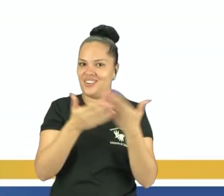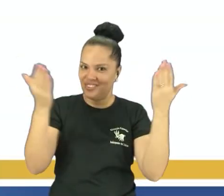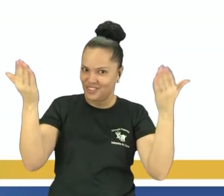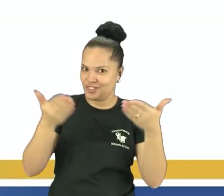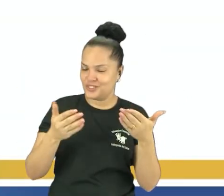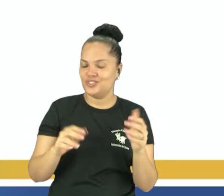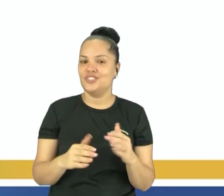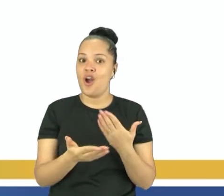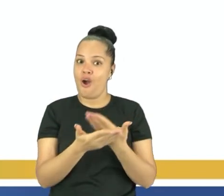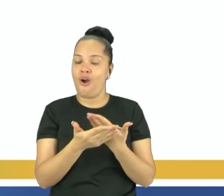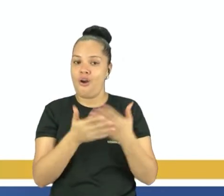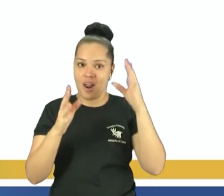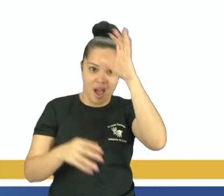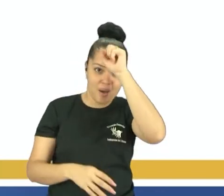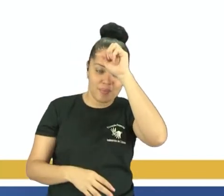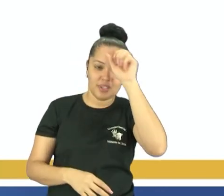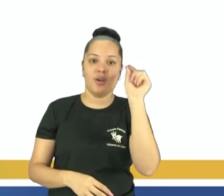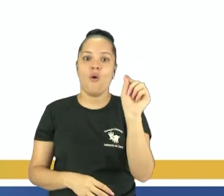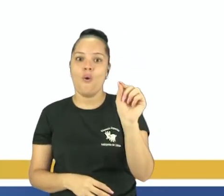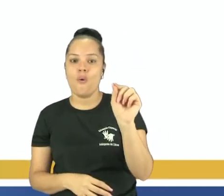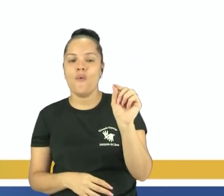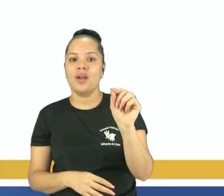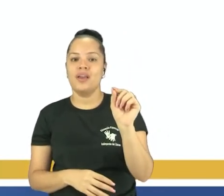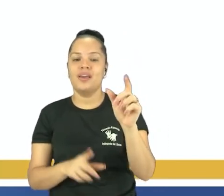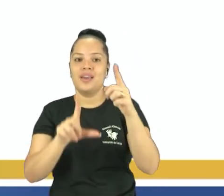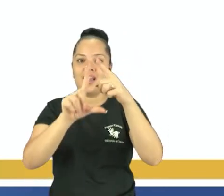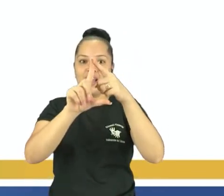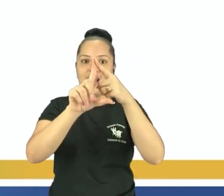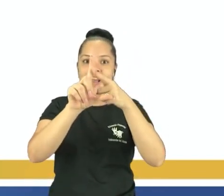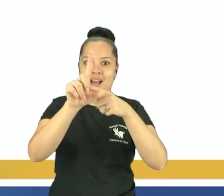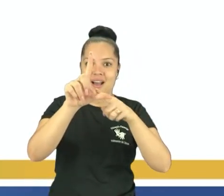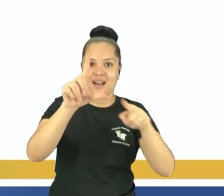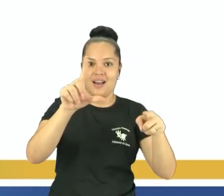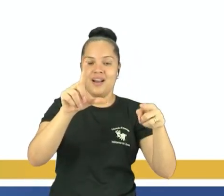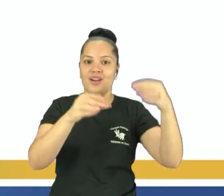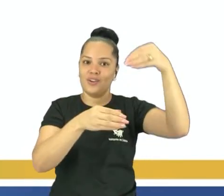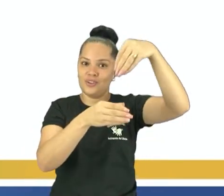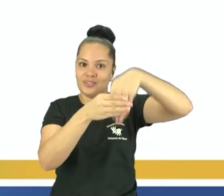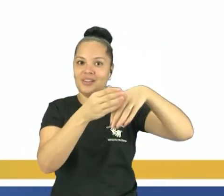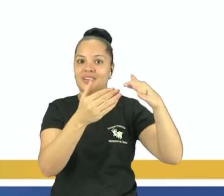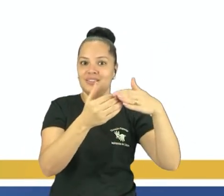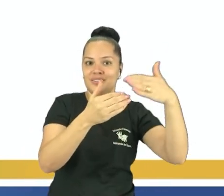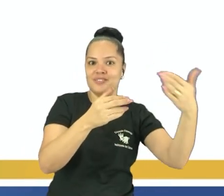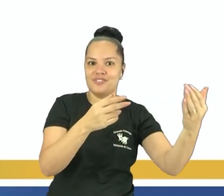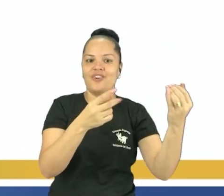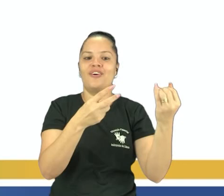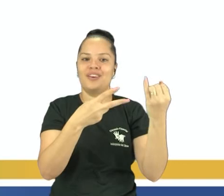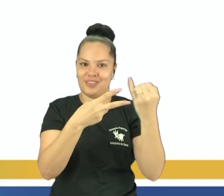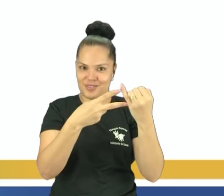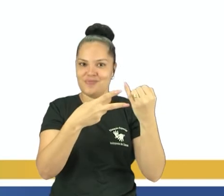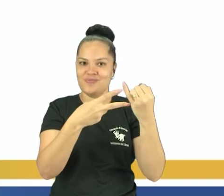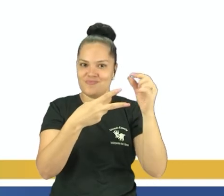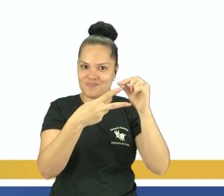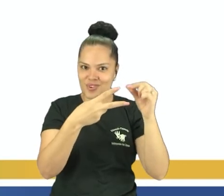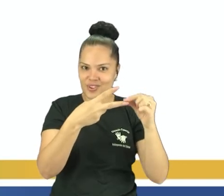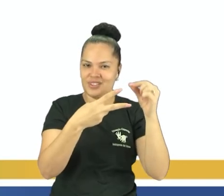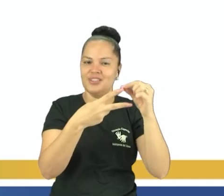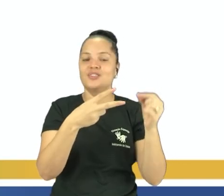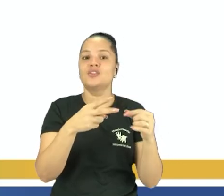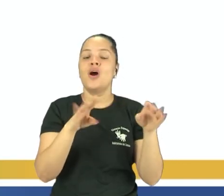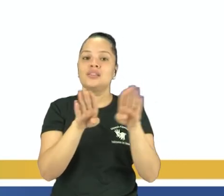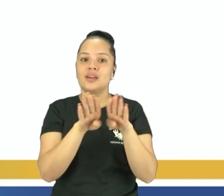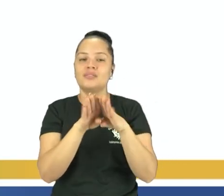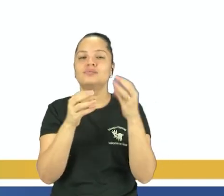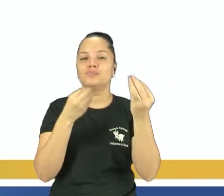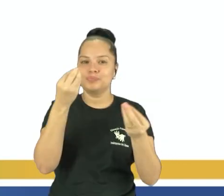Então na aula de hoje nós aprendemos sobre o quê? Sobre os ângulos internos e externos de um polígono, certo? E nós aprendemos também como se